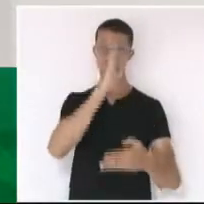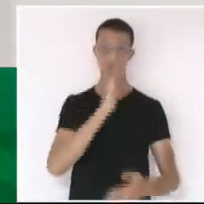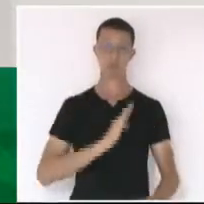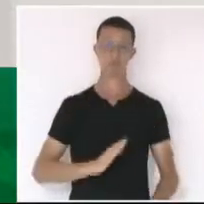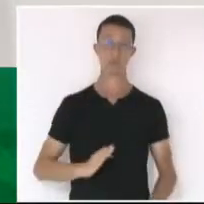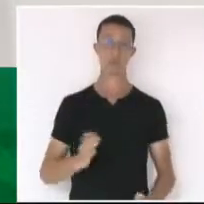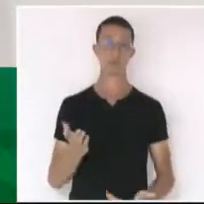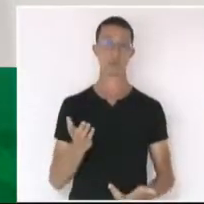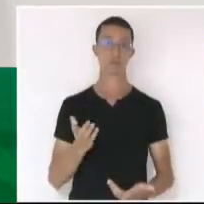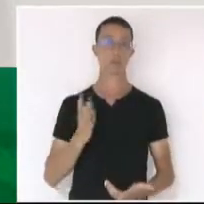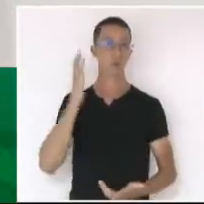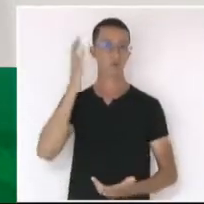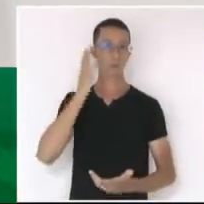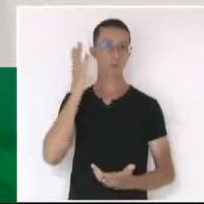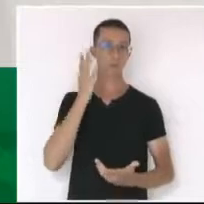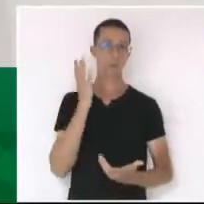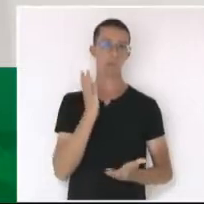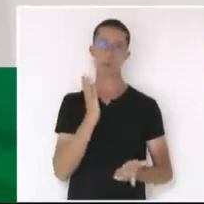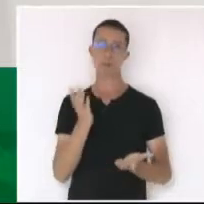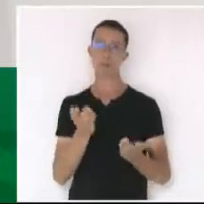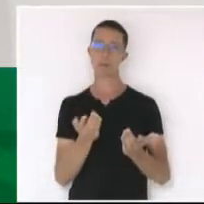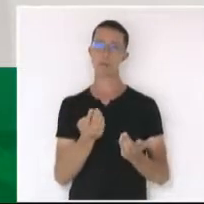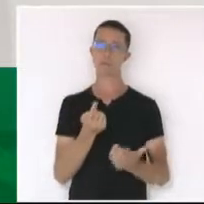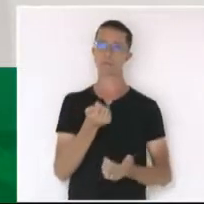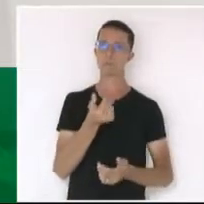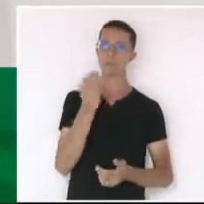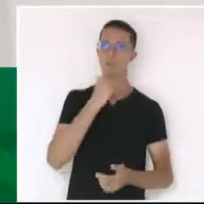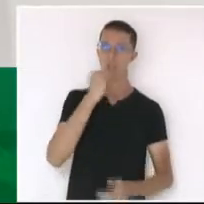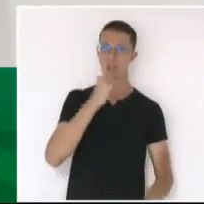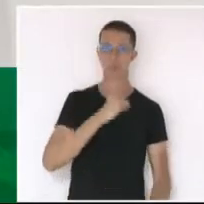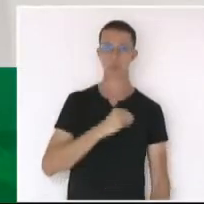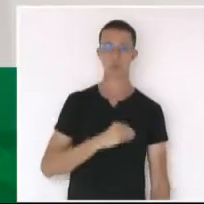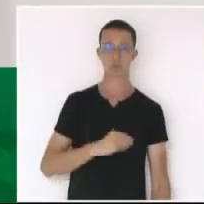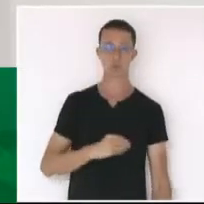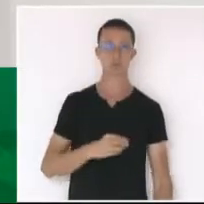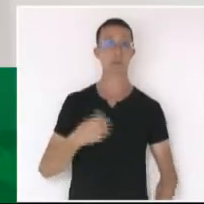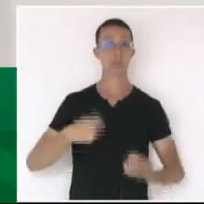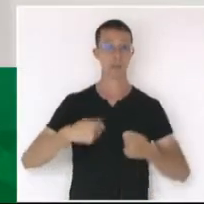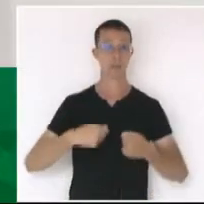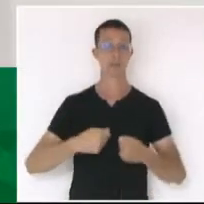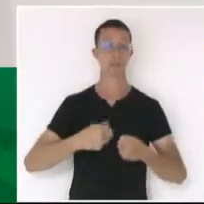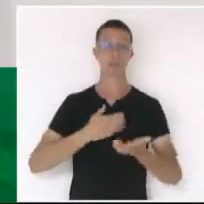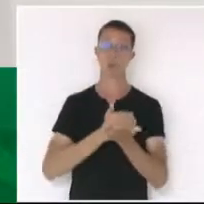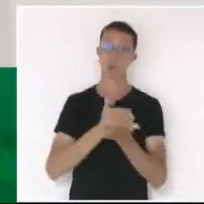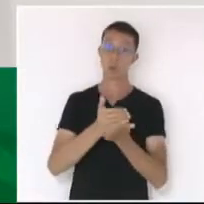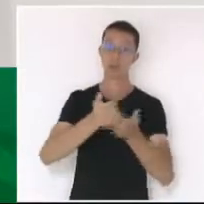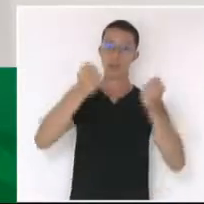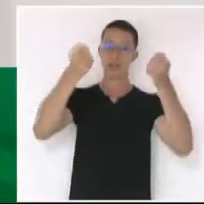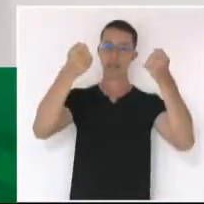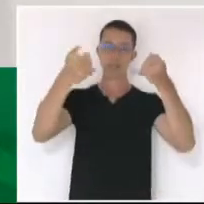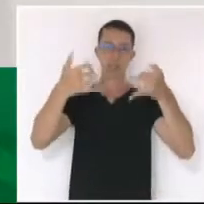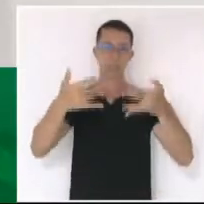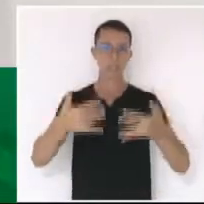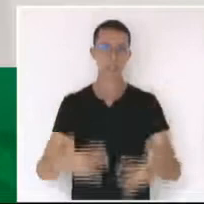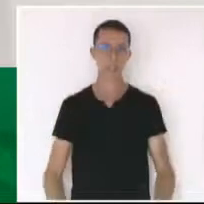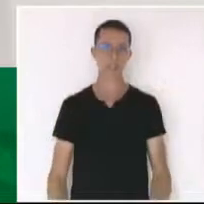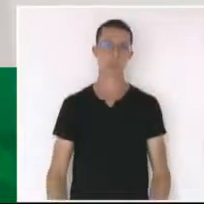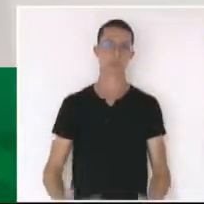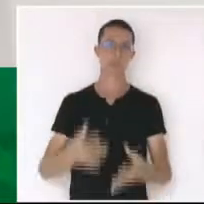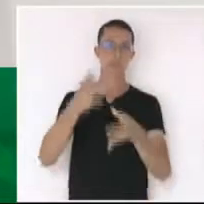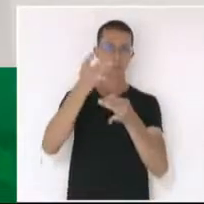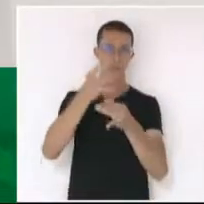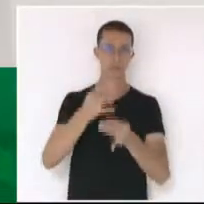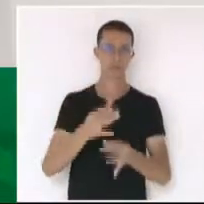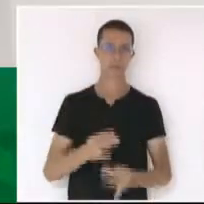penso que tem que aquecer desencadear um processo de esclarecimento inclusive de que uma questão Na minha